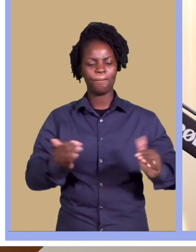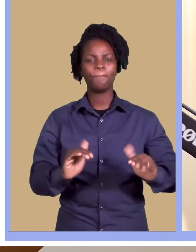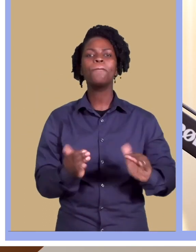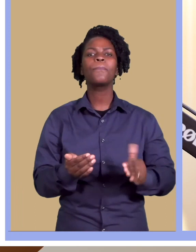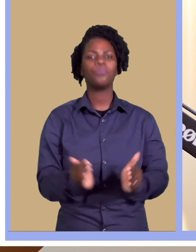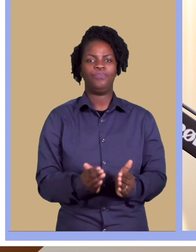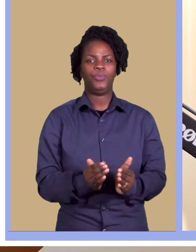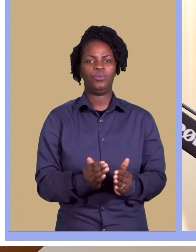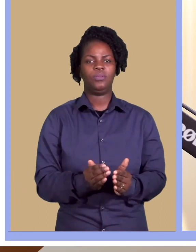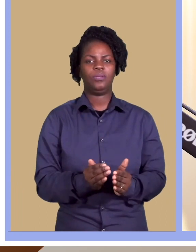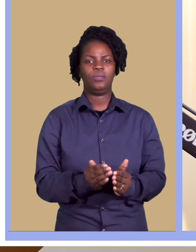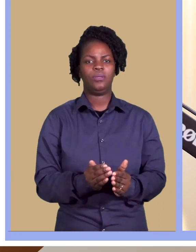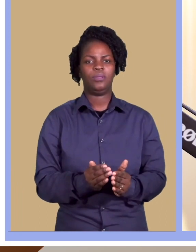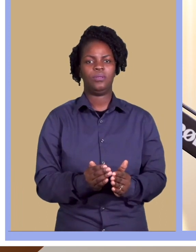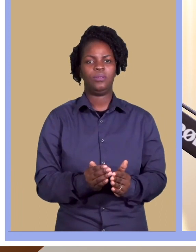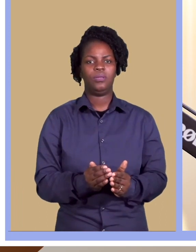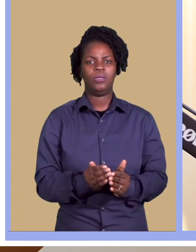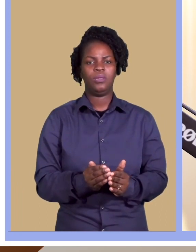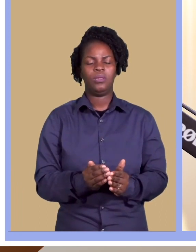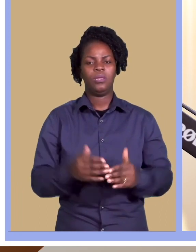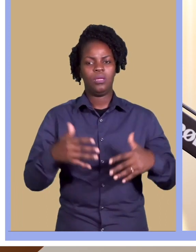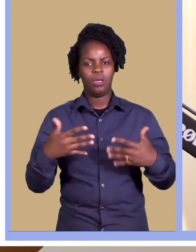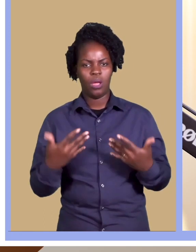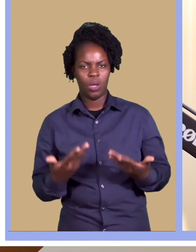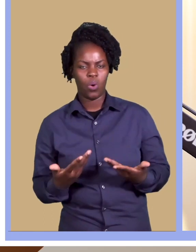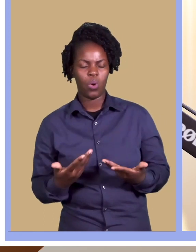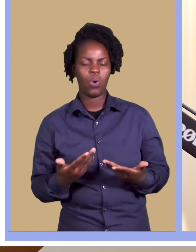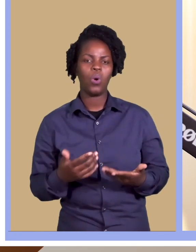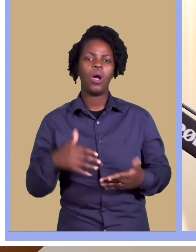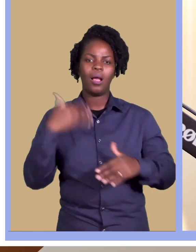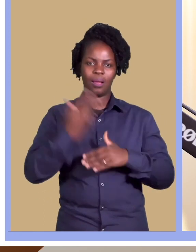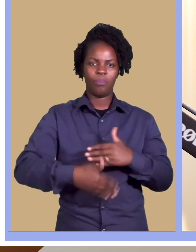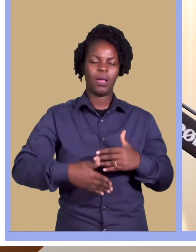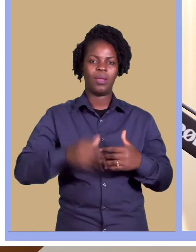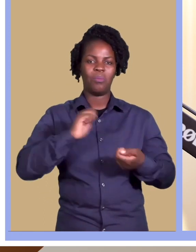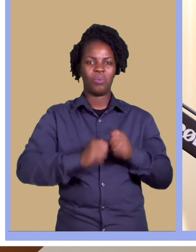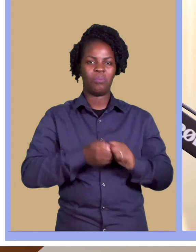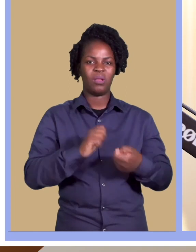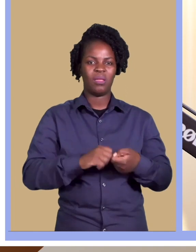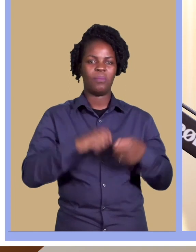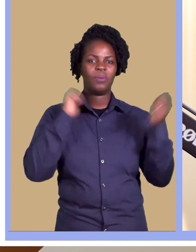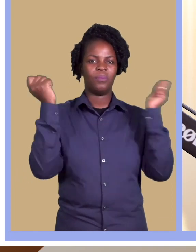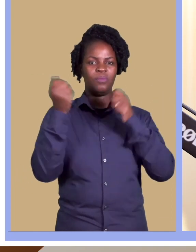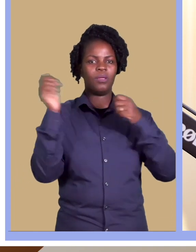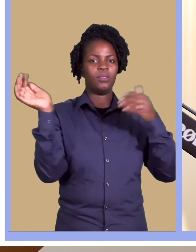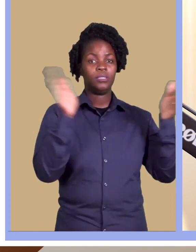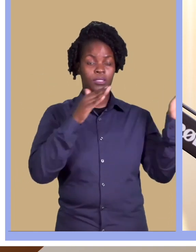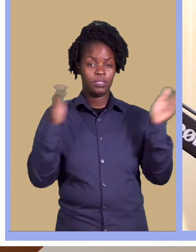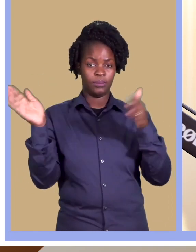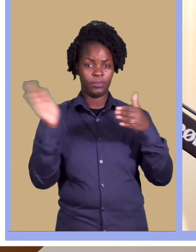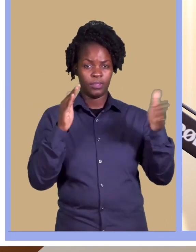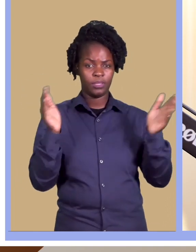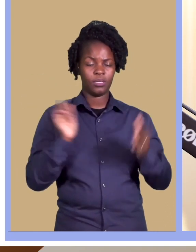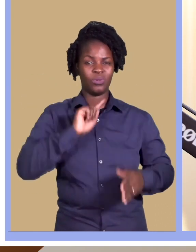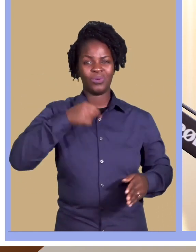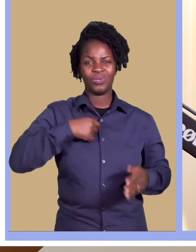de resposta a mudanças climáticas mais inclusivas, né? Eu acho que nós estamos num momento em que temos capacidade para